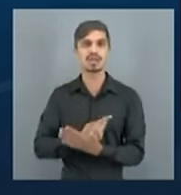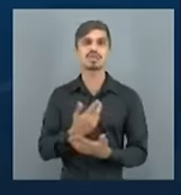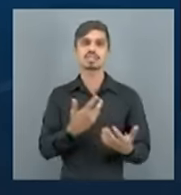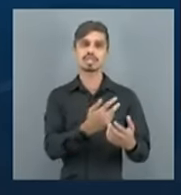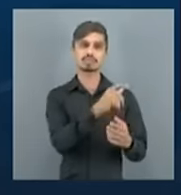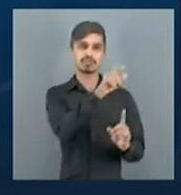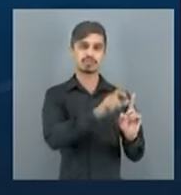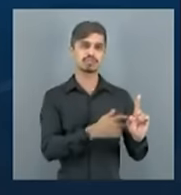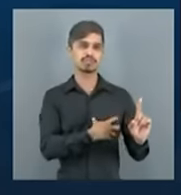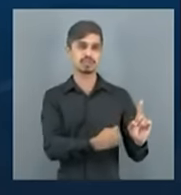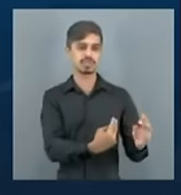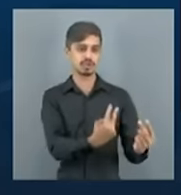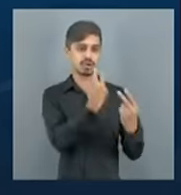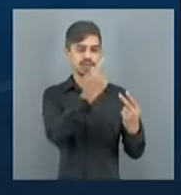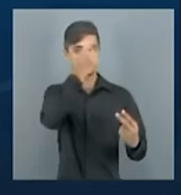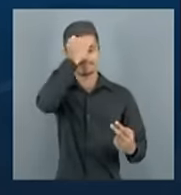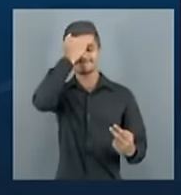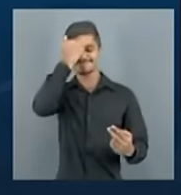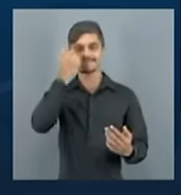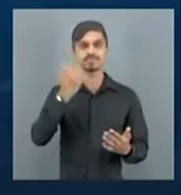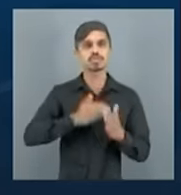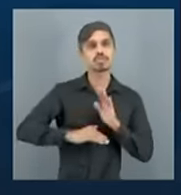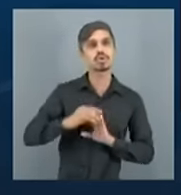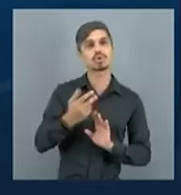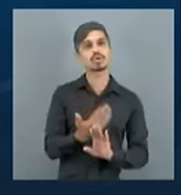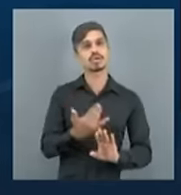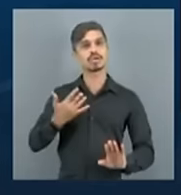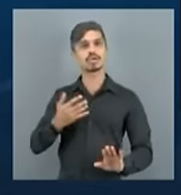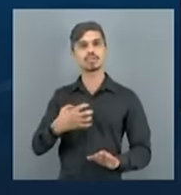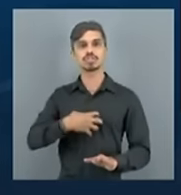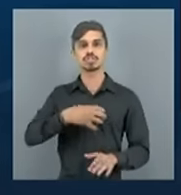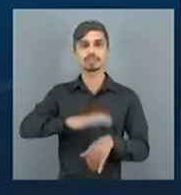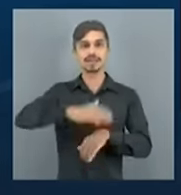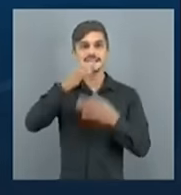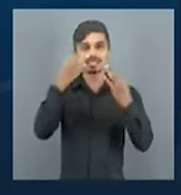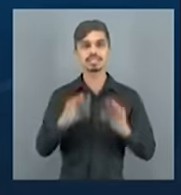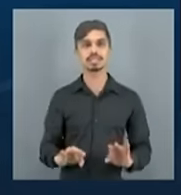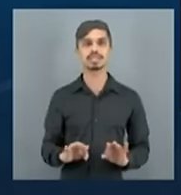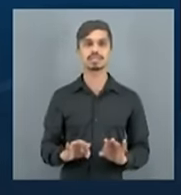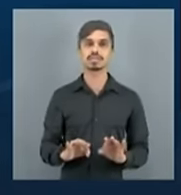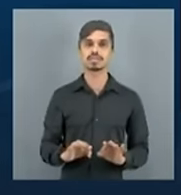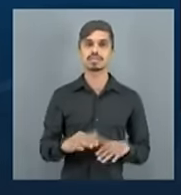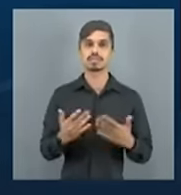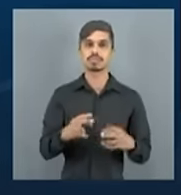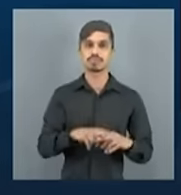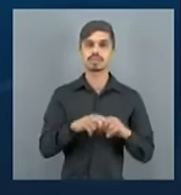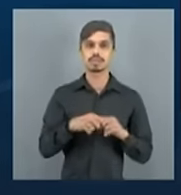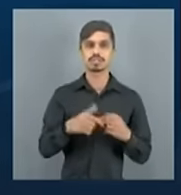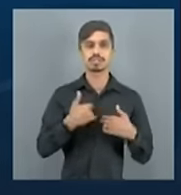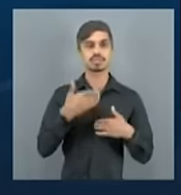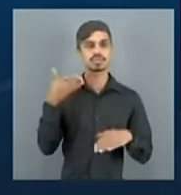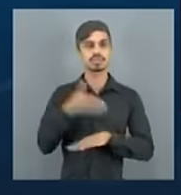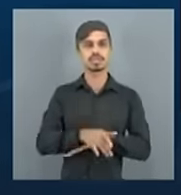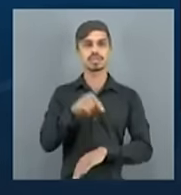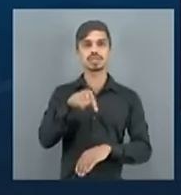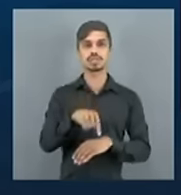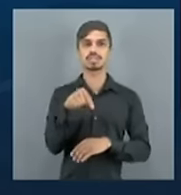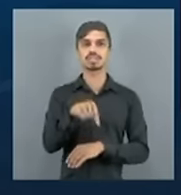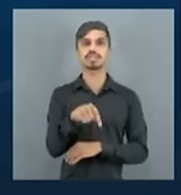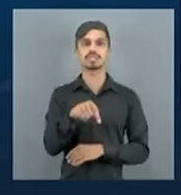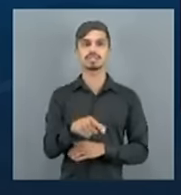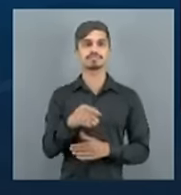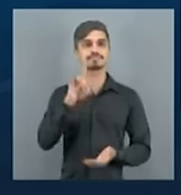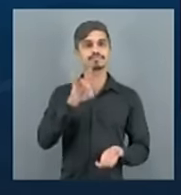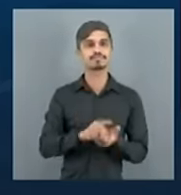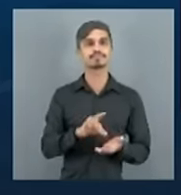olhe como um cara que se arrependeu e vai viver de uma forma mais justa, entende? Então, por isso que hoje eu entrei aqui, exatamente para